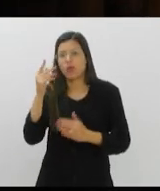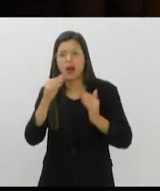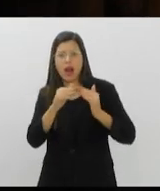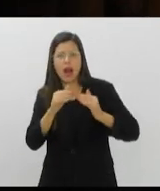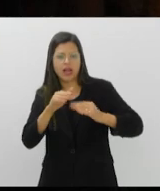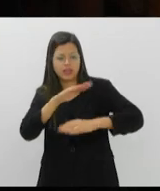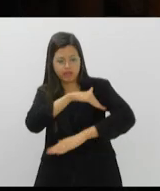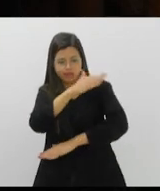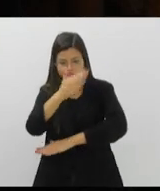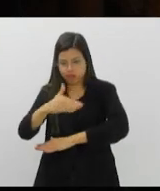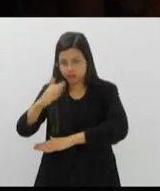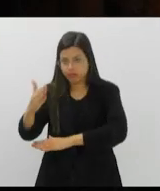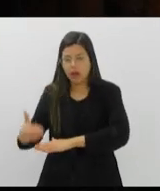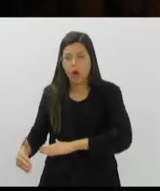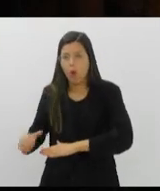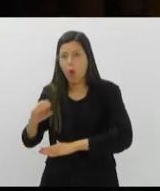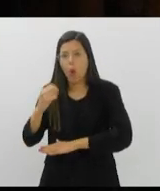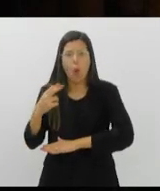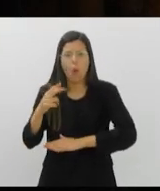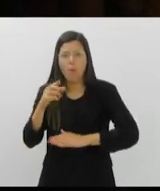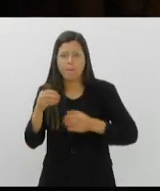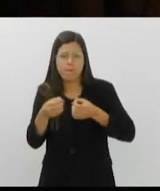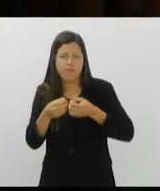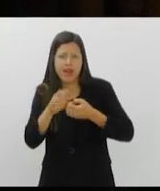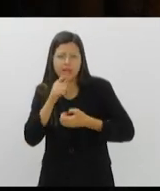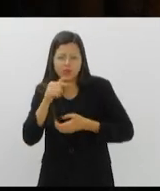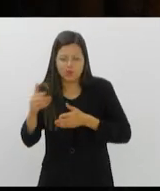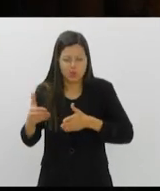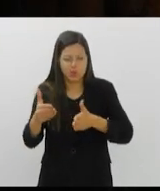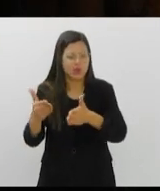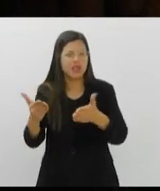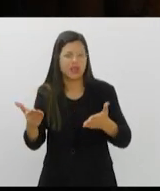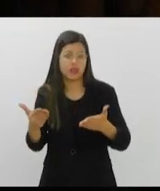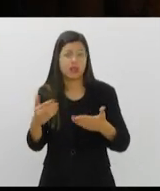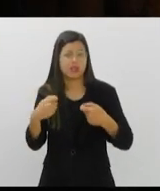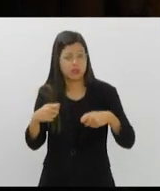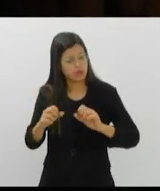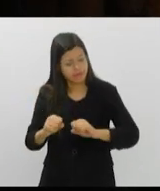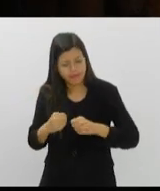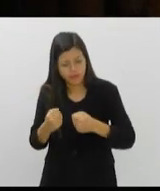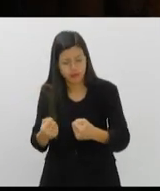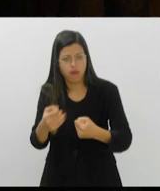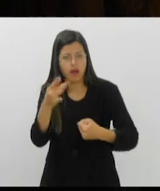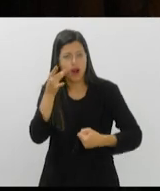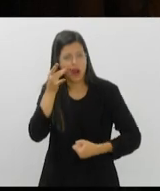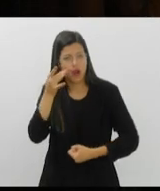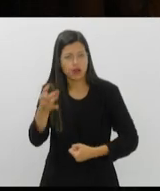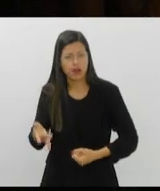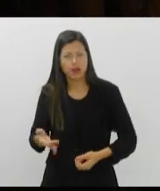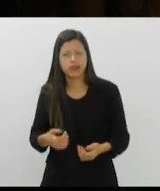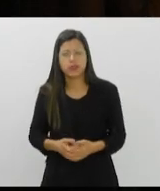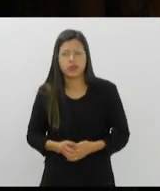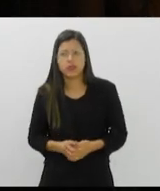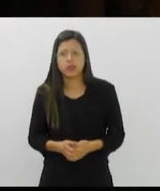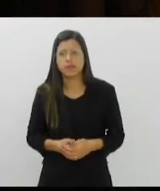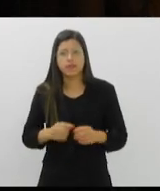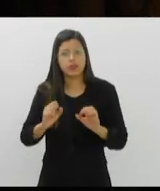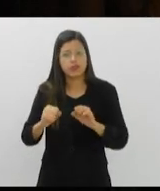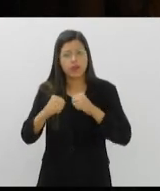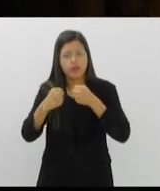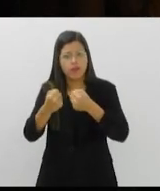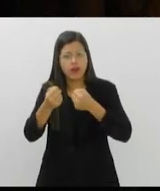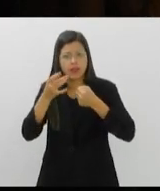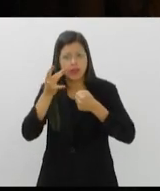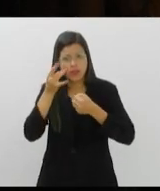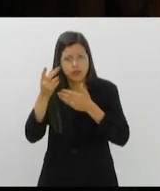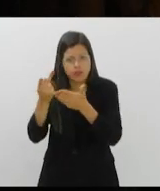levantar sua casa. E a gente precisa enfrentar essa realidade. enfrentar essa realidade começa